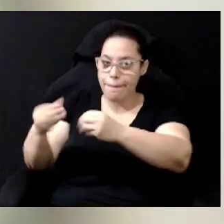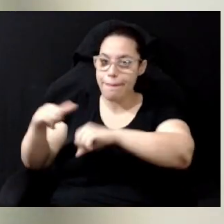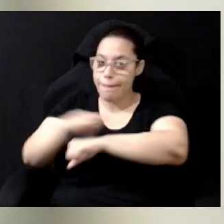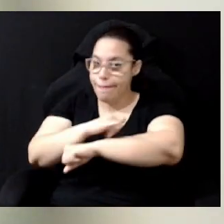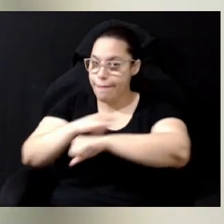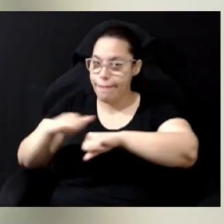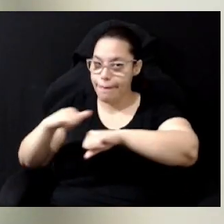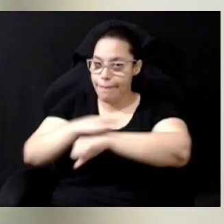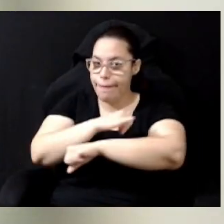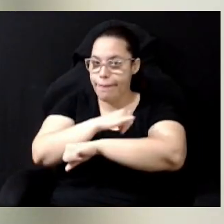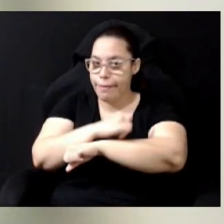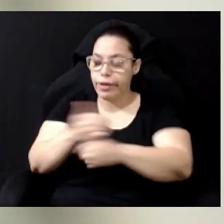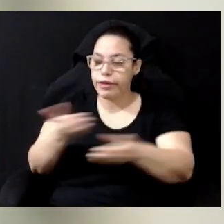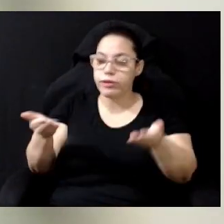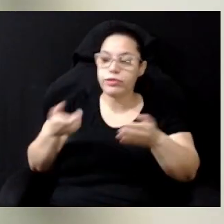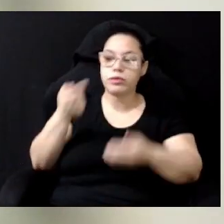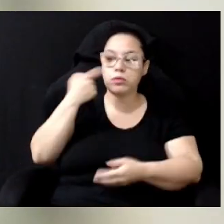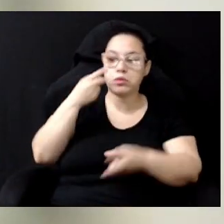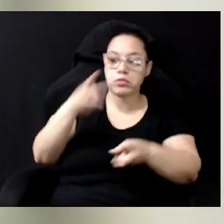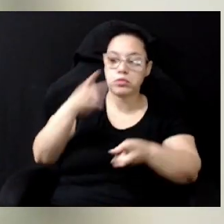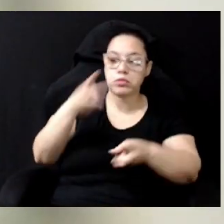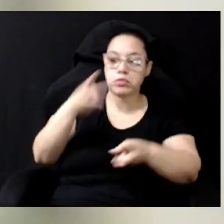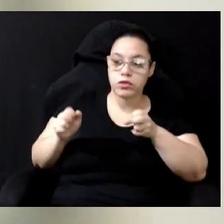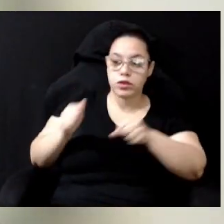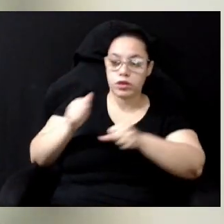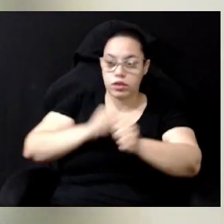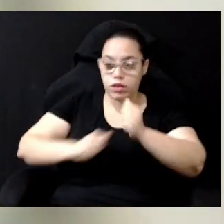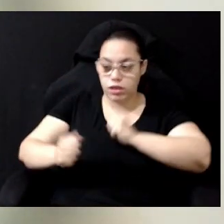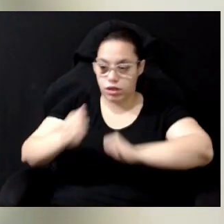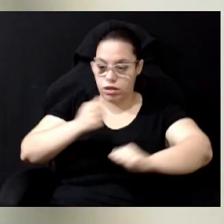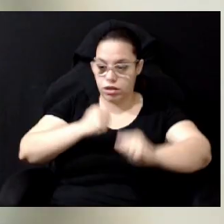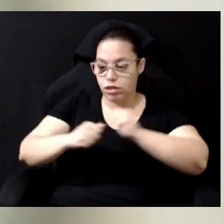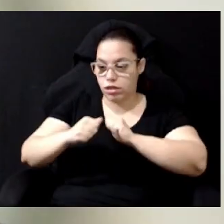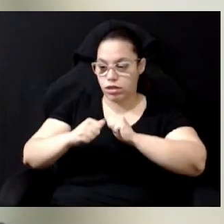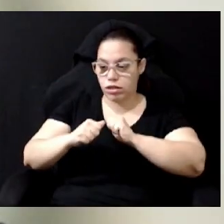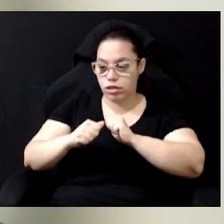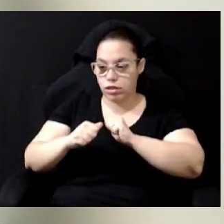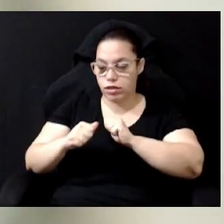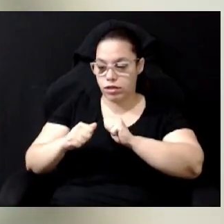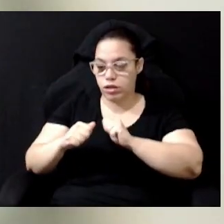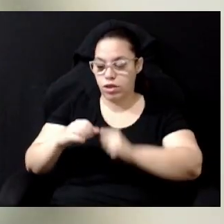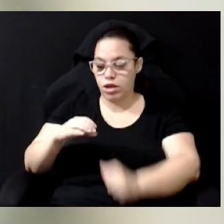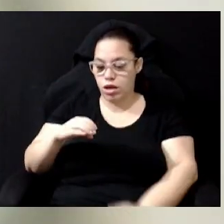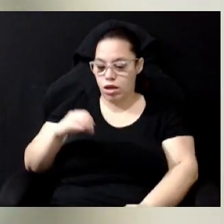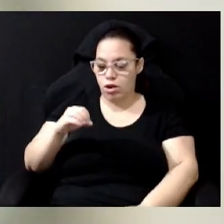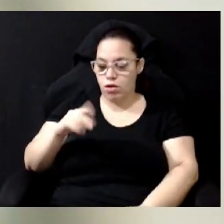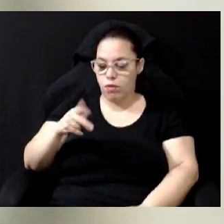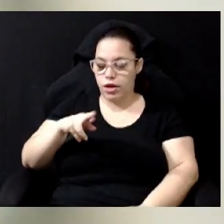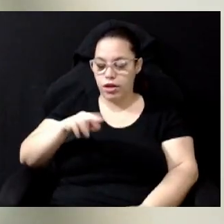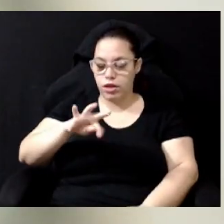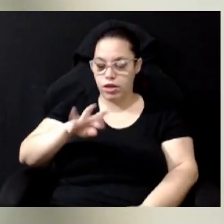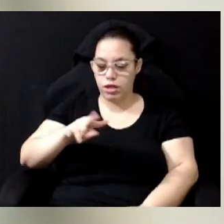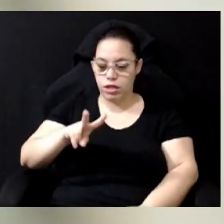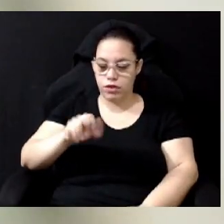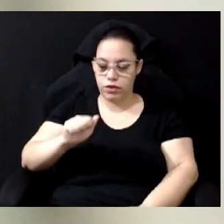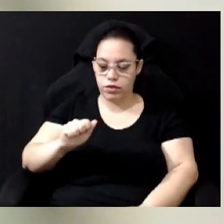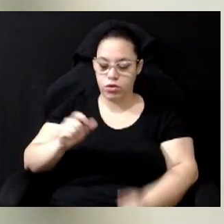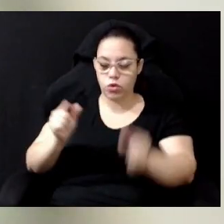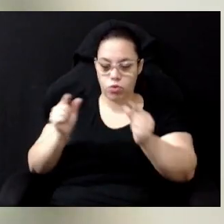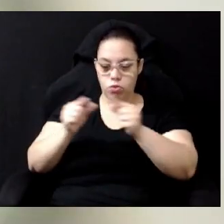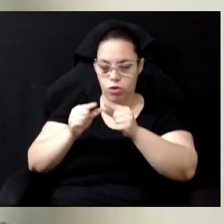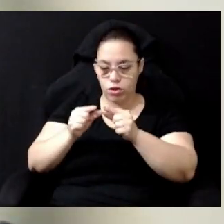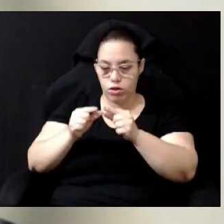na sua estratégia, mas a gente tem agora focado em associações e cooperativas, que conseguem também trabalhar com um